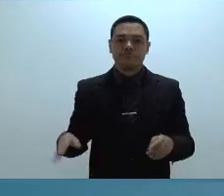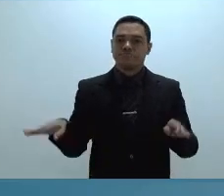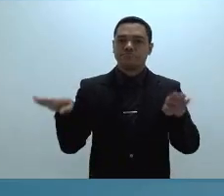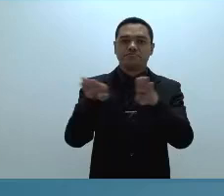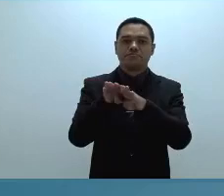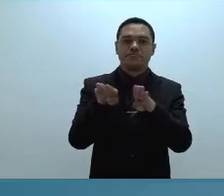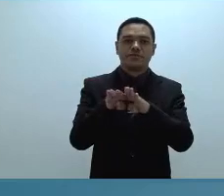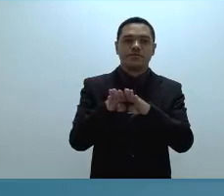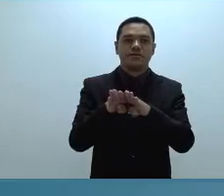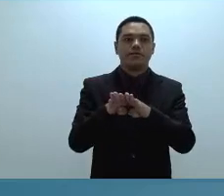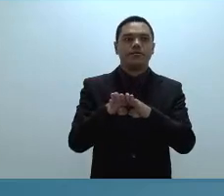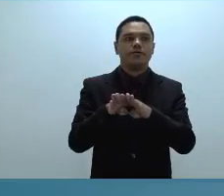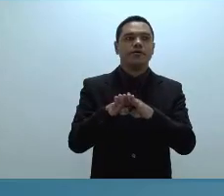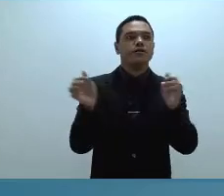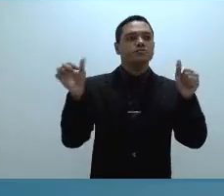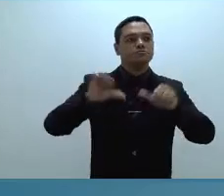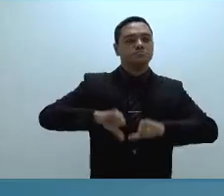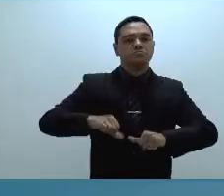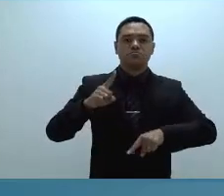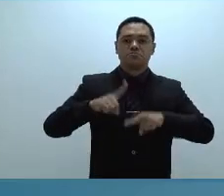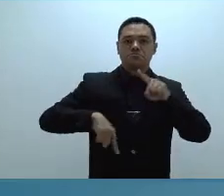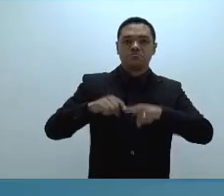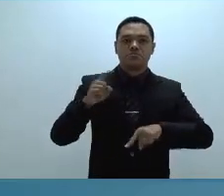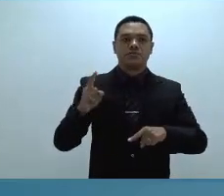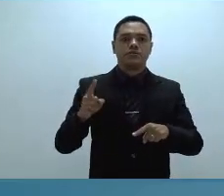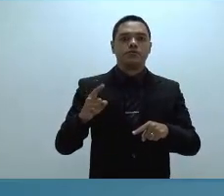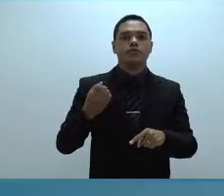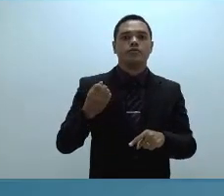no presente agravo de instrumento, número